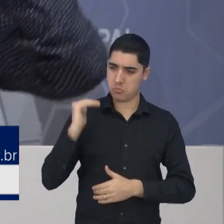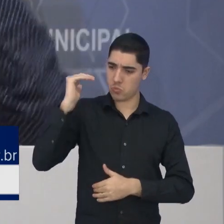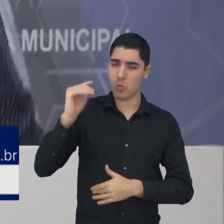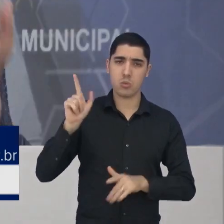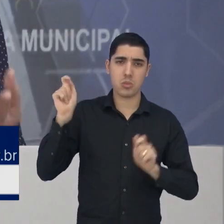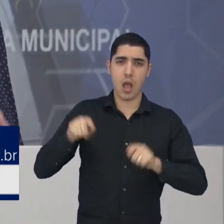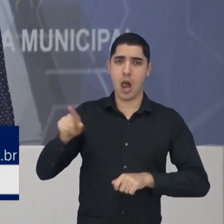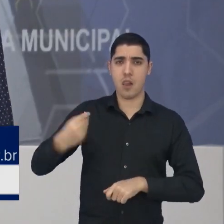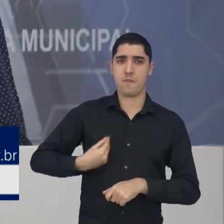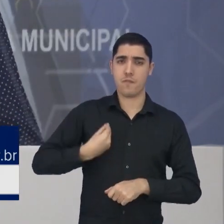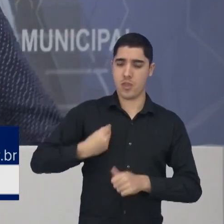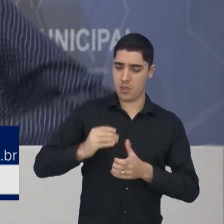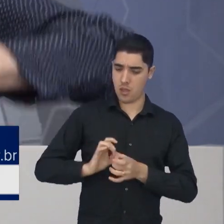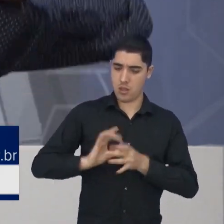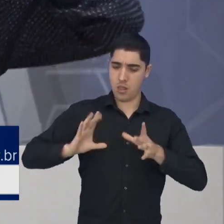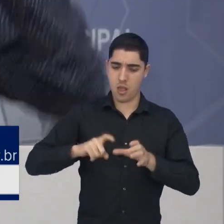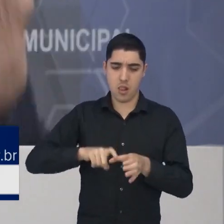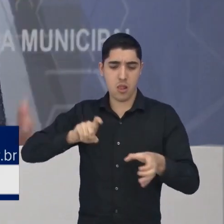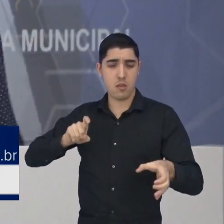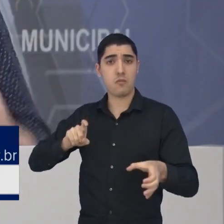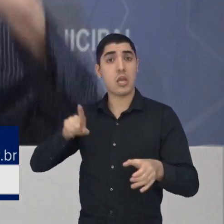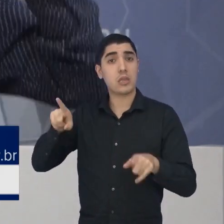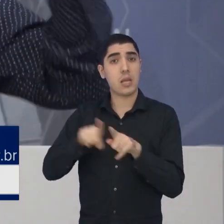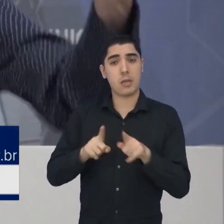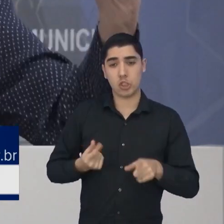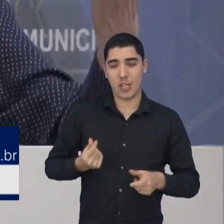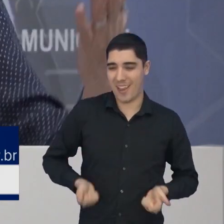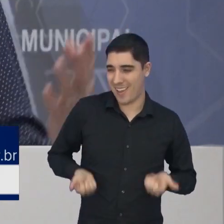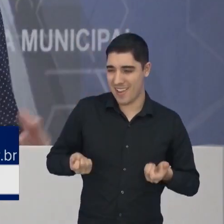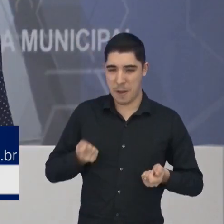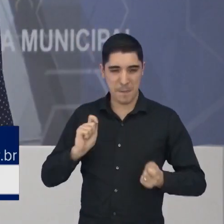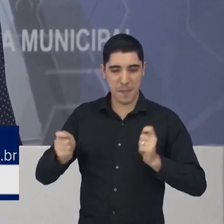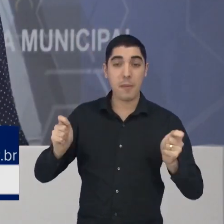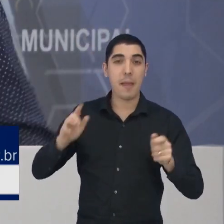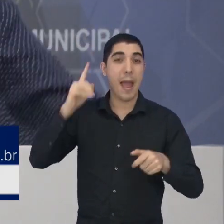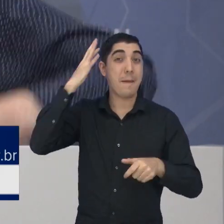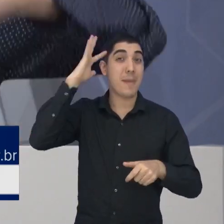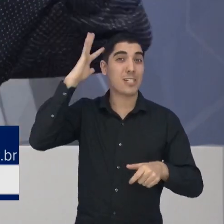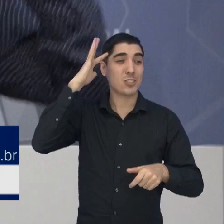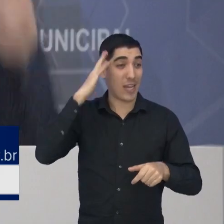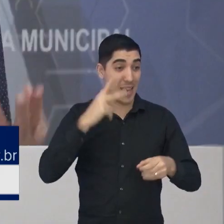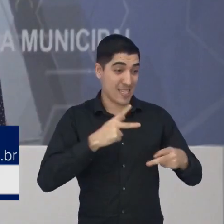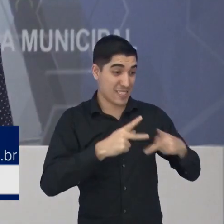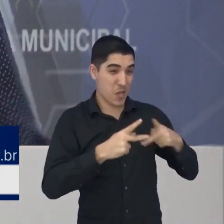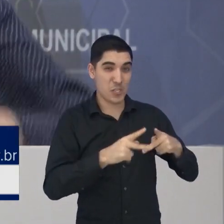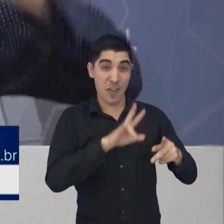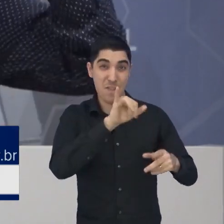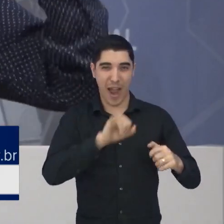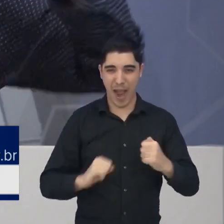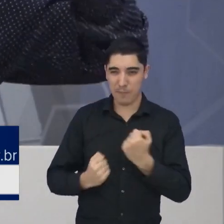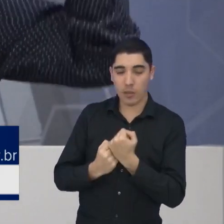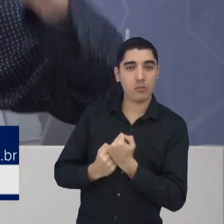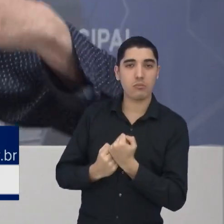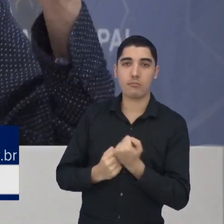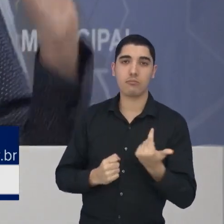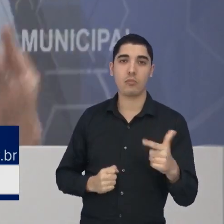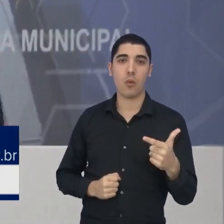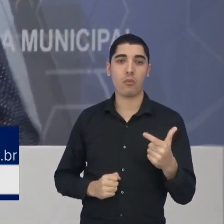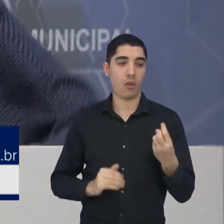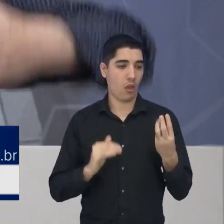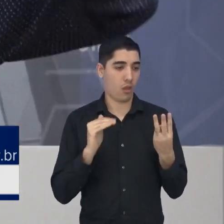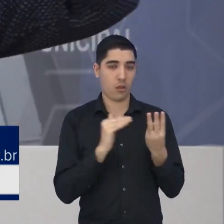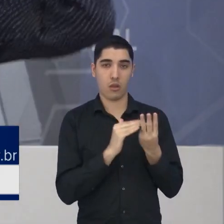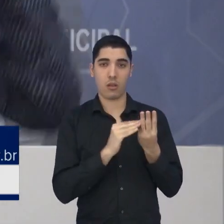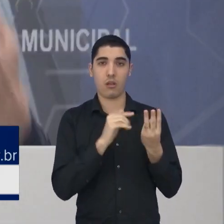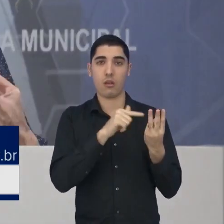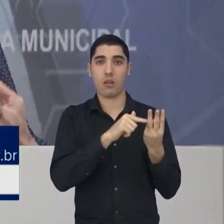para ter sua liberdade financeira, pensando que a cidade vai dar esse apoio para ele, não. Encontra a Fundação